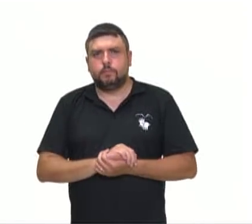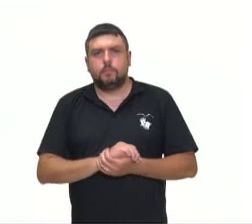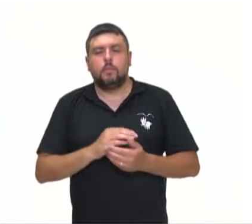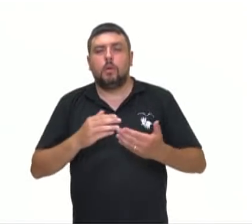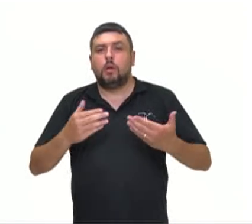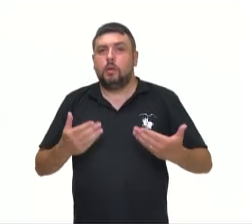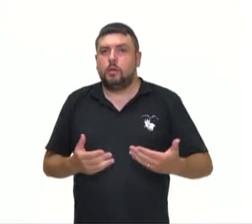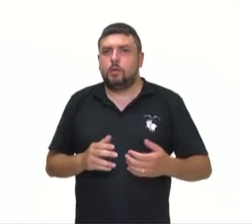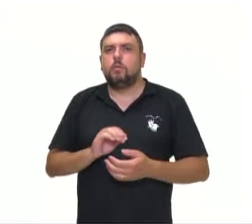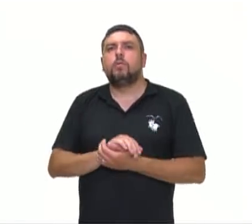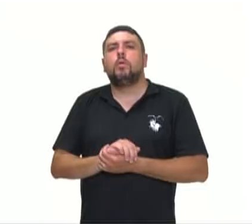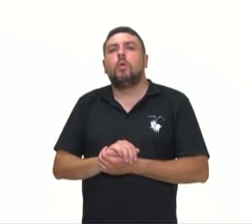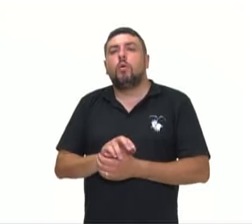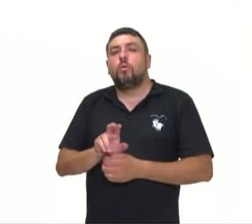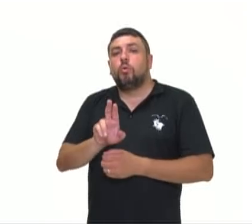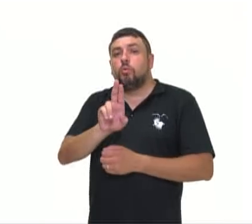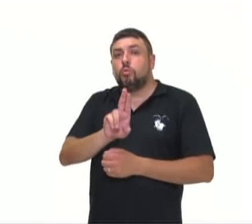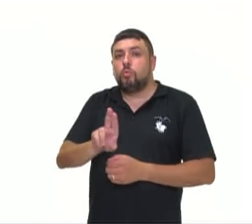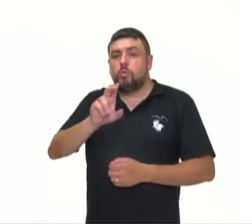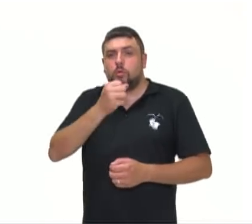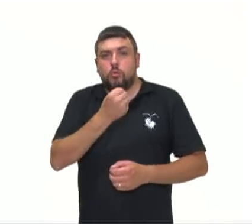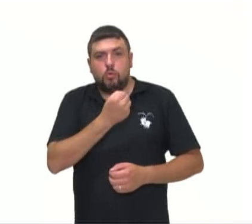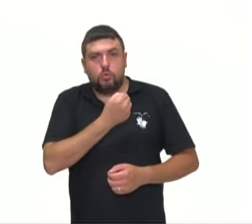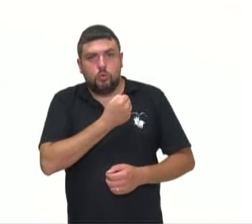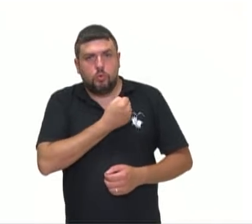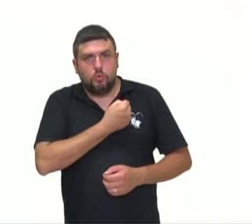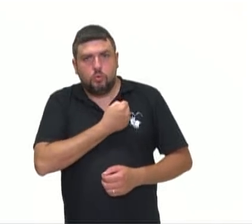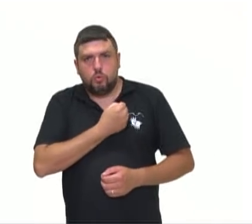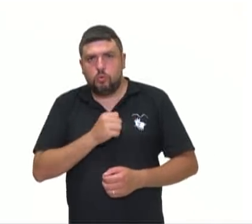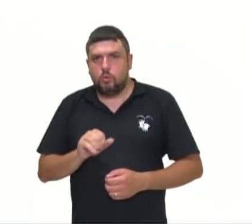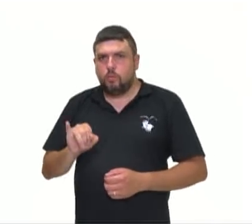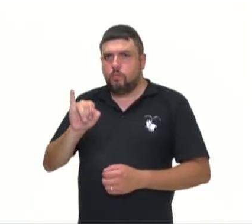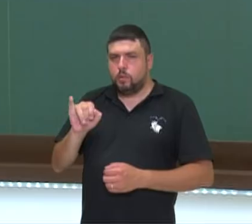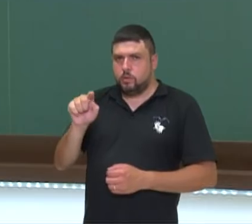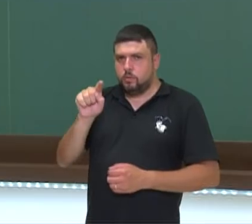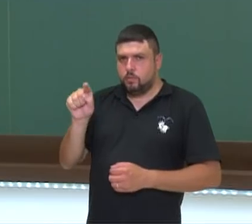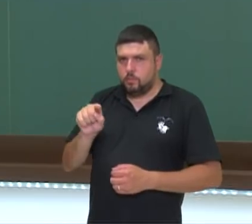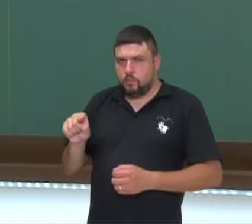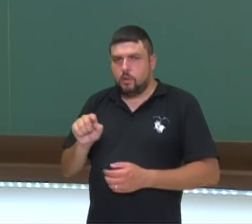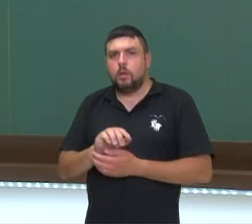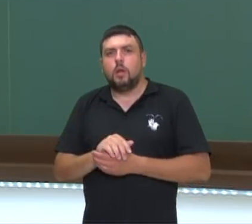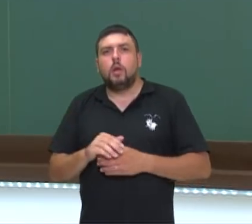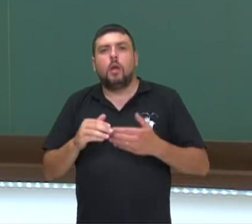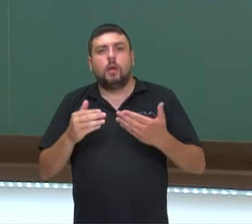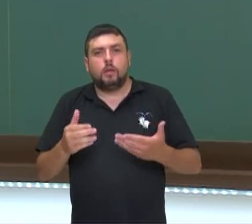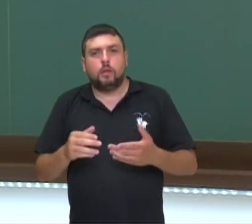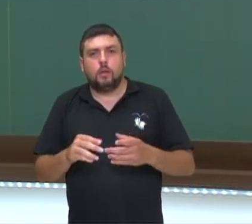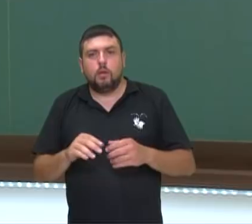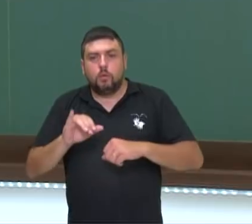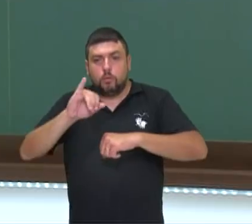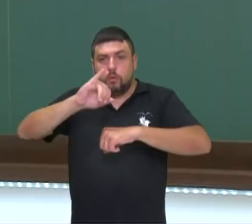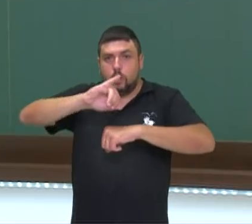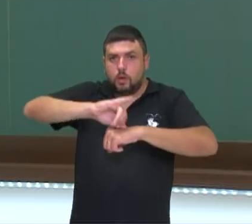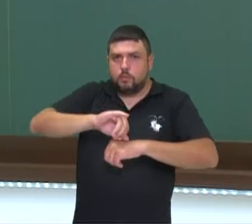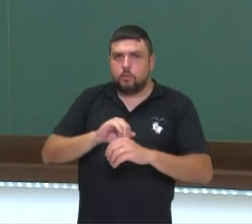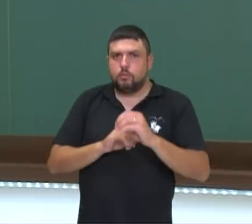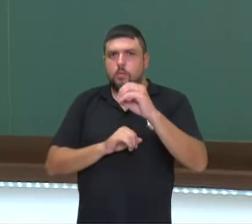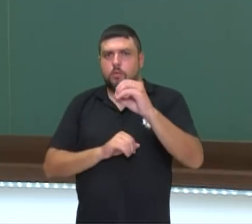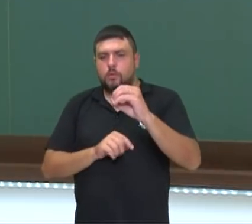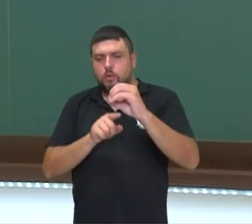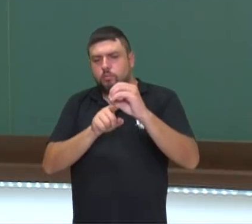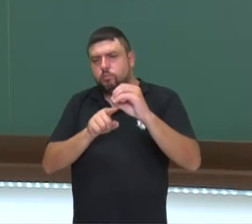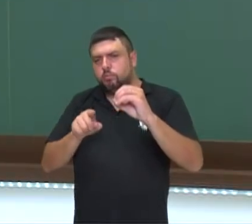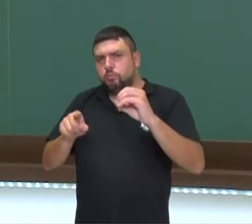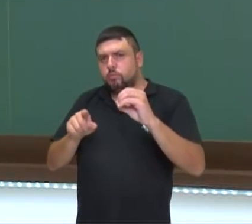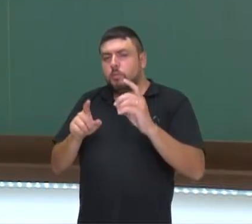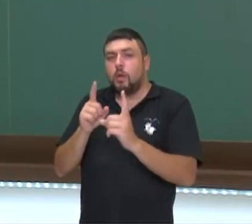número inteiro, um número inteiro, e considerando sempre a capital como referencial, então aqui ó, capital está no zero, encontre o